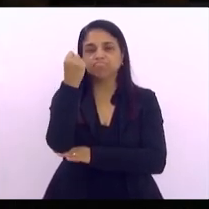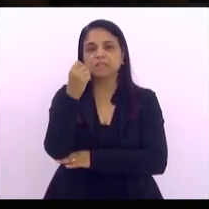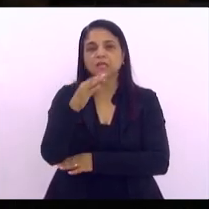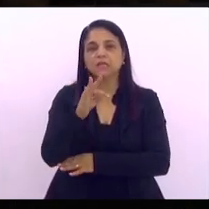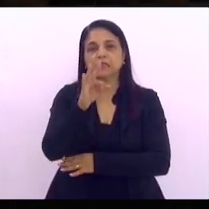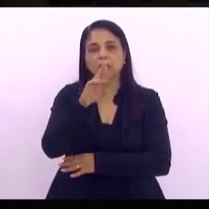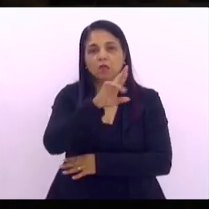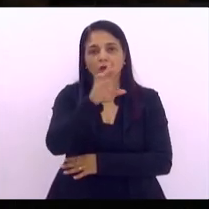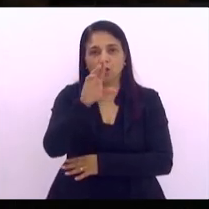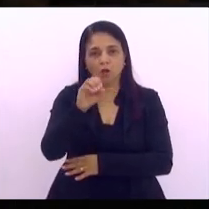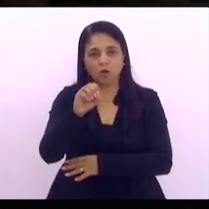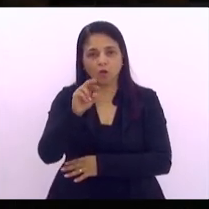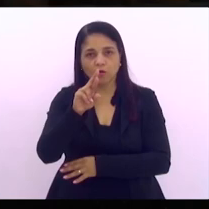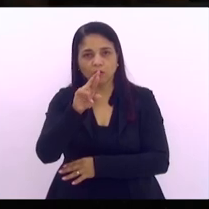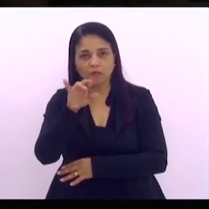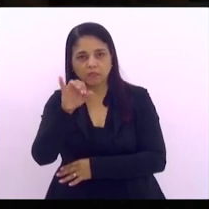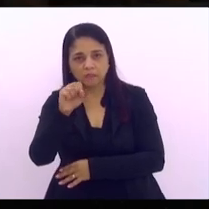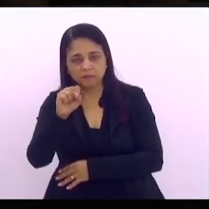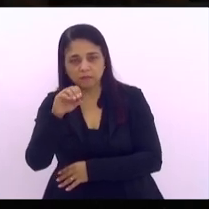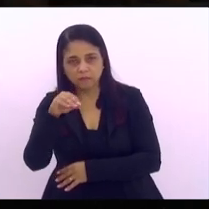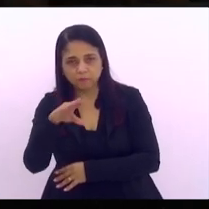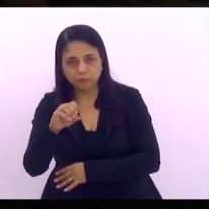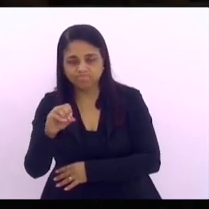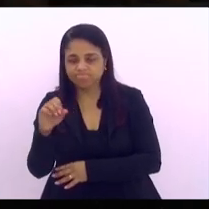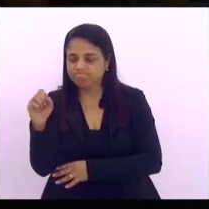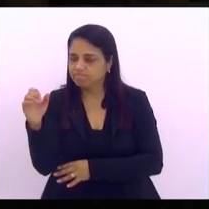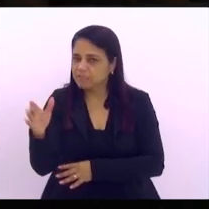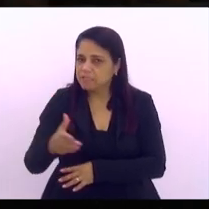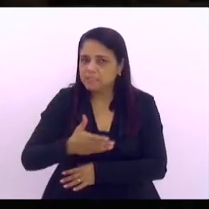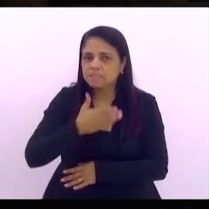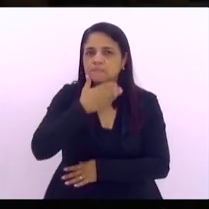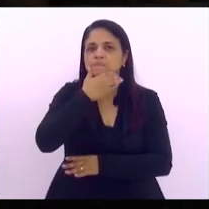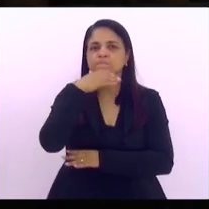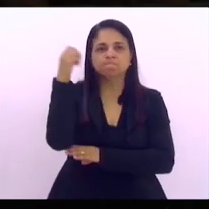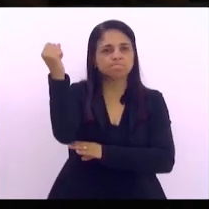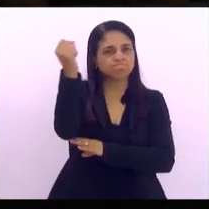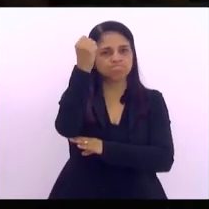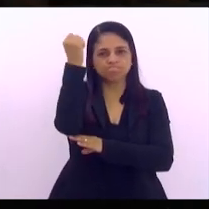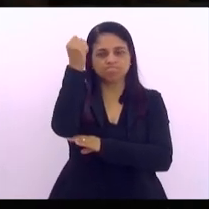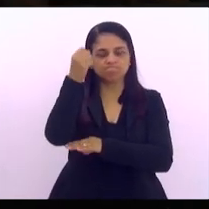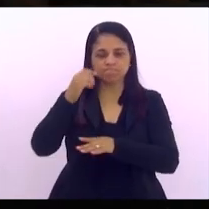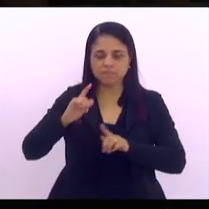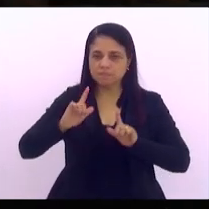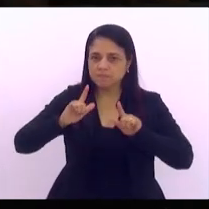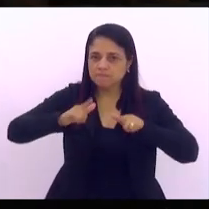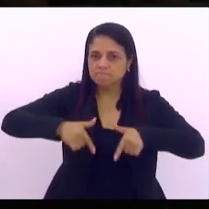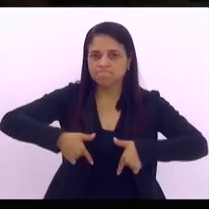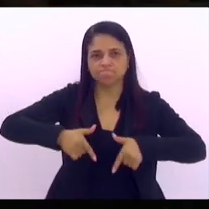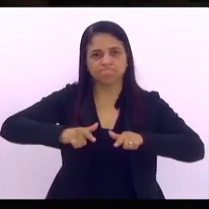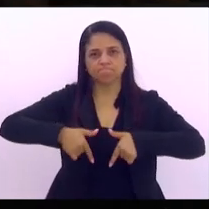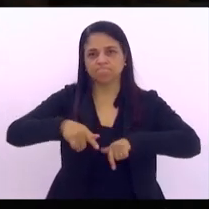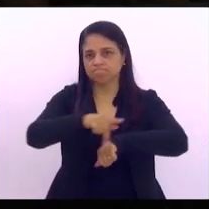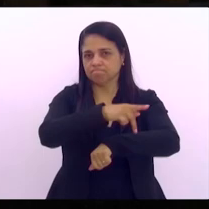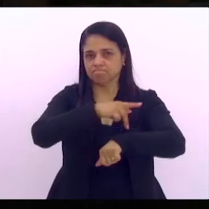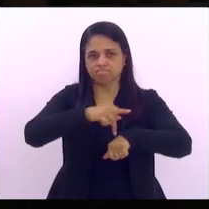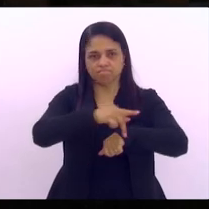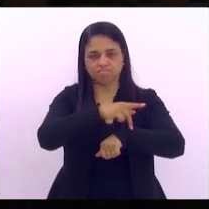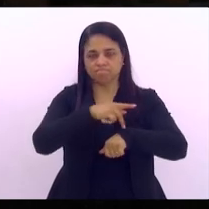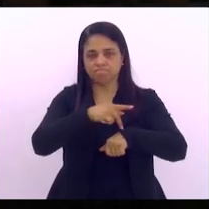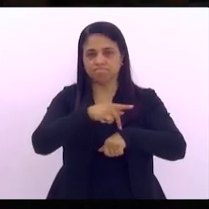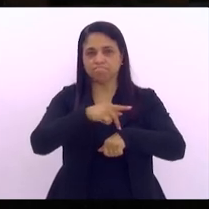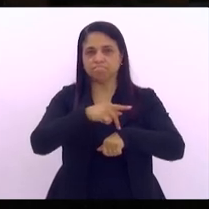terrorismo bárbaro invadindo o Estado de Israel. Então, toda a